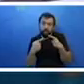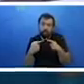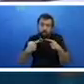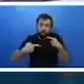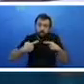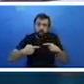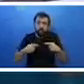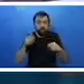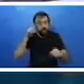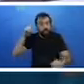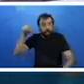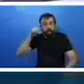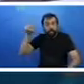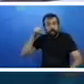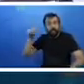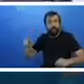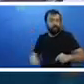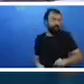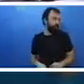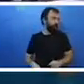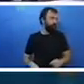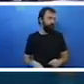o que estava acontecendo ali.